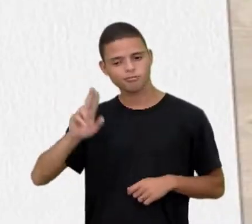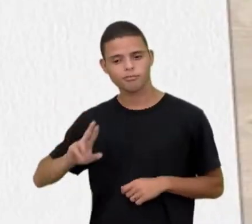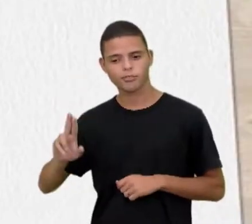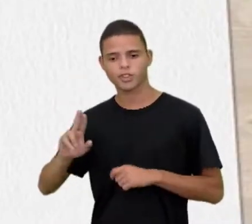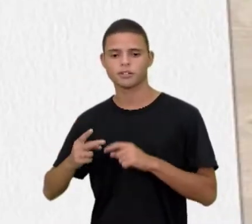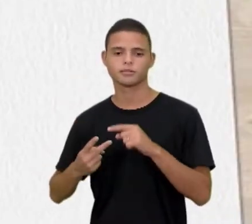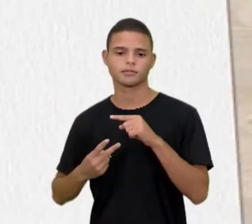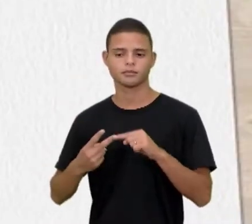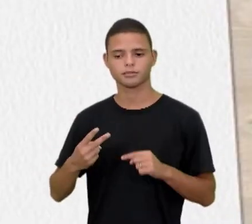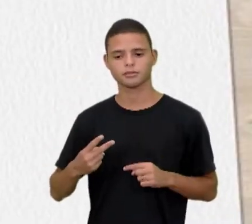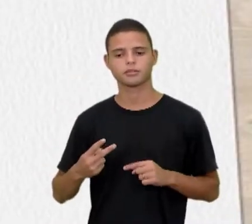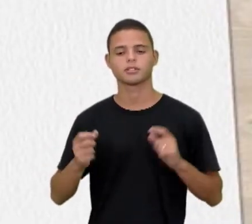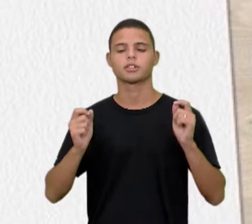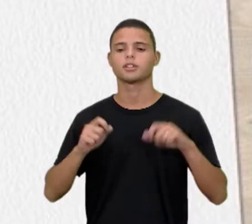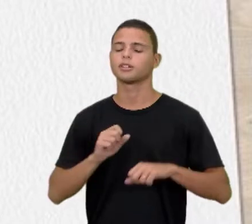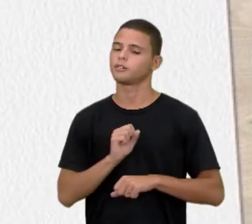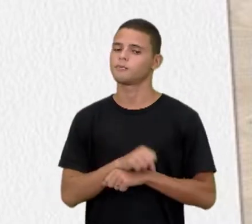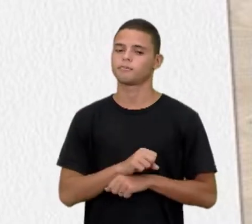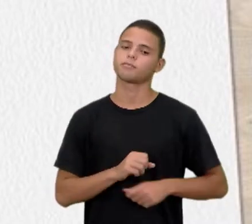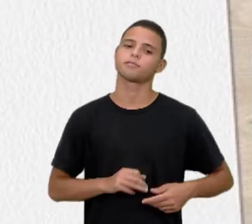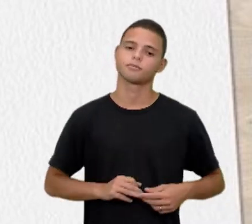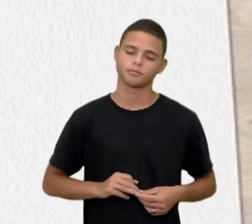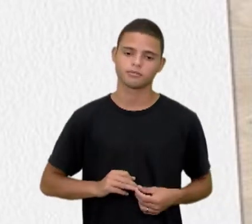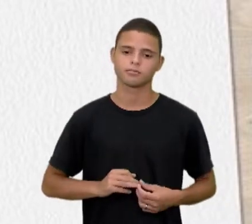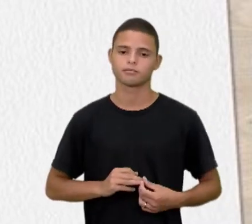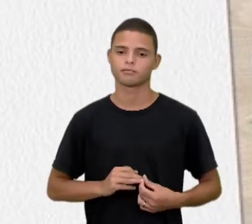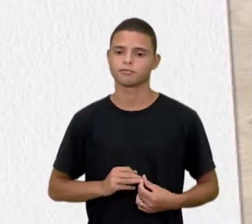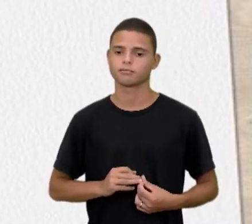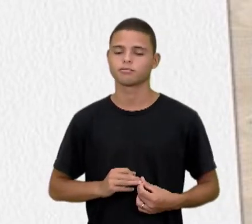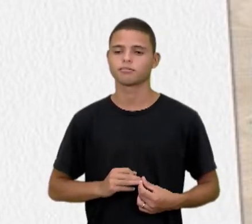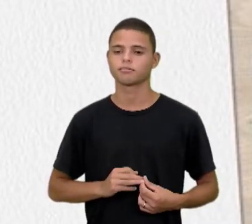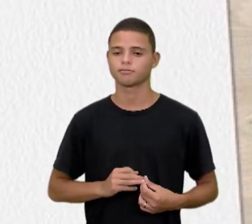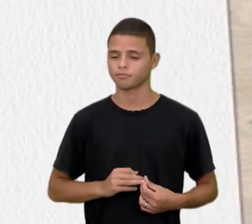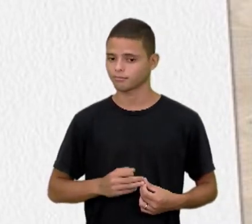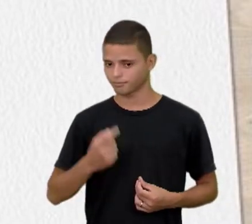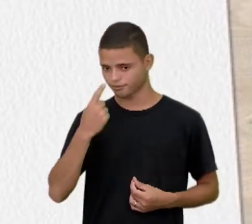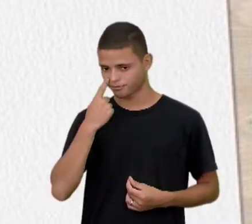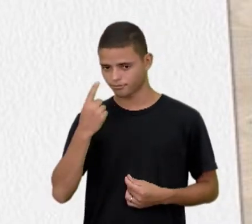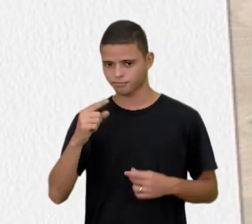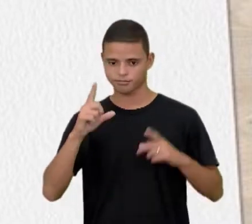Dá, e agora a gente tem ferramenta suficiente. Não lembra, printa a tela lá com